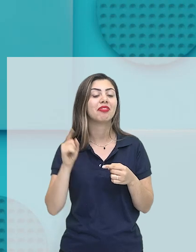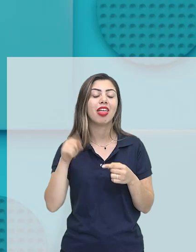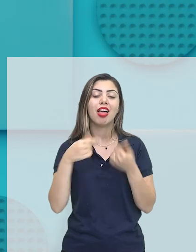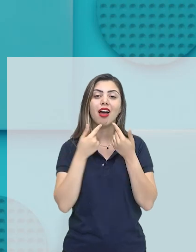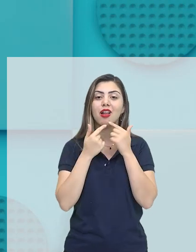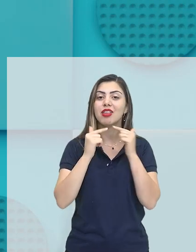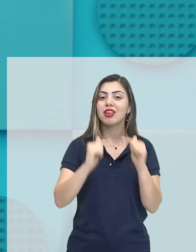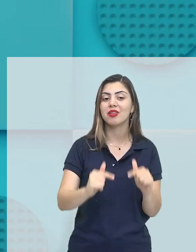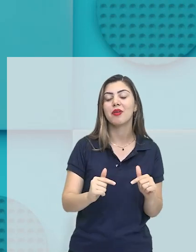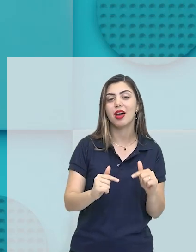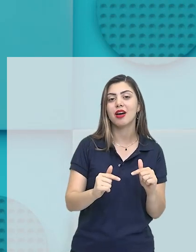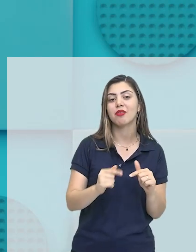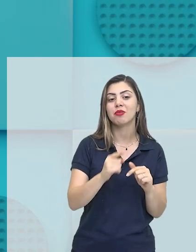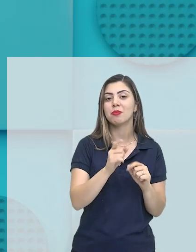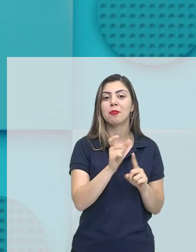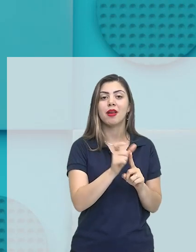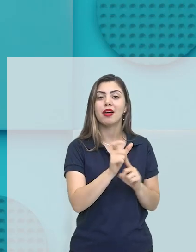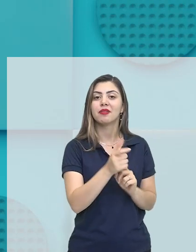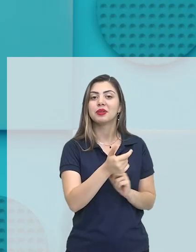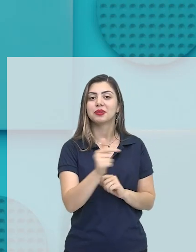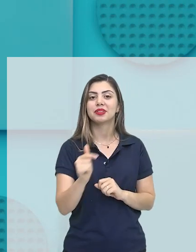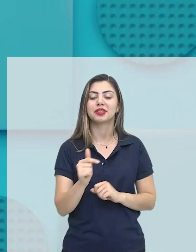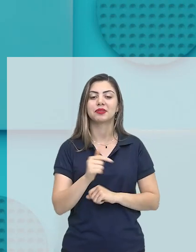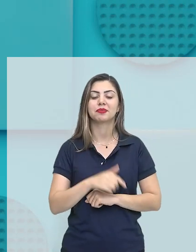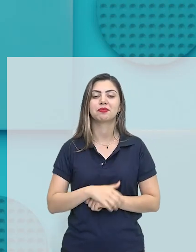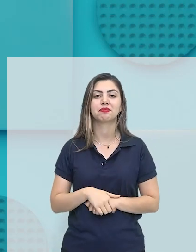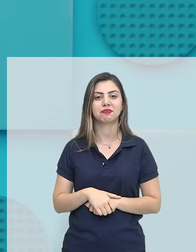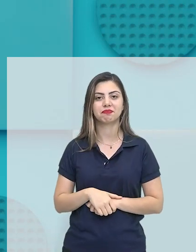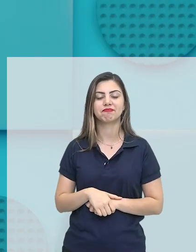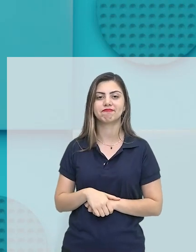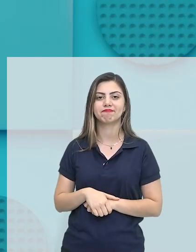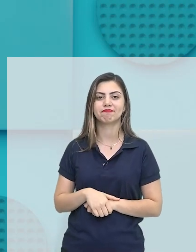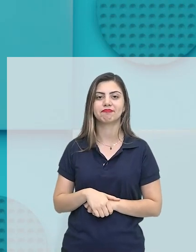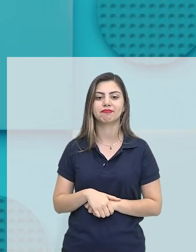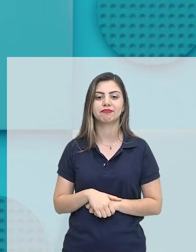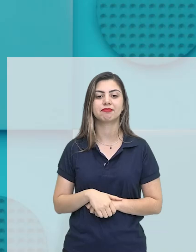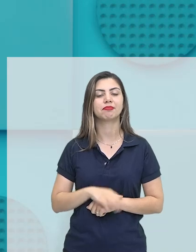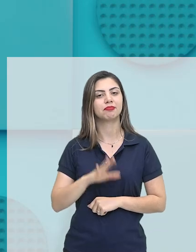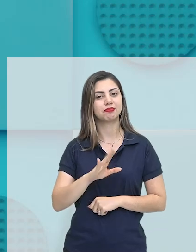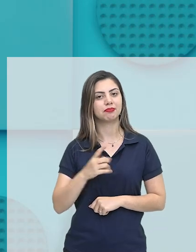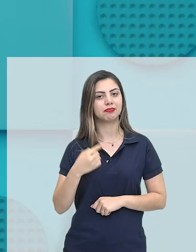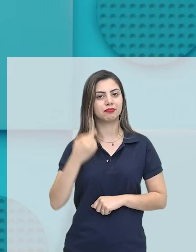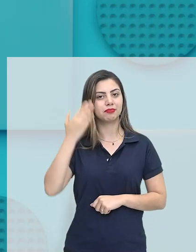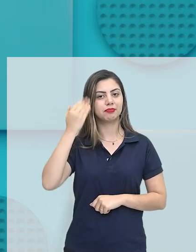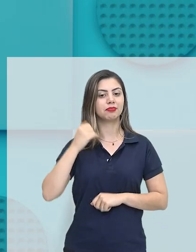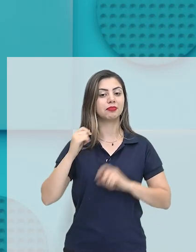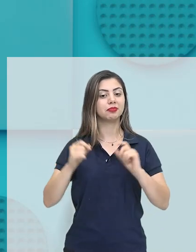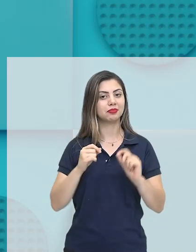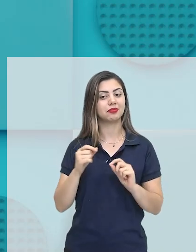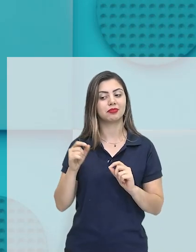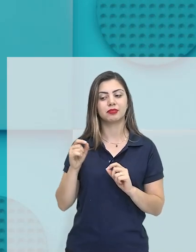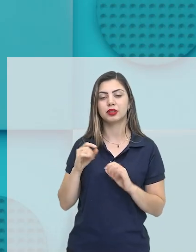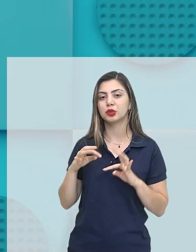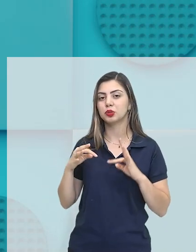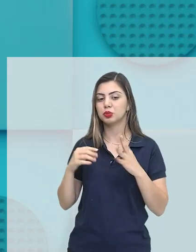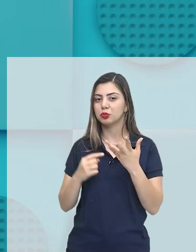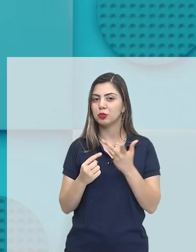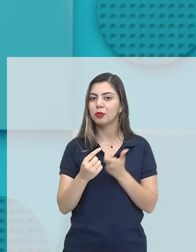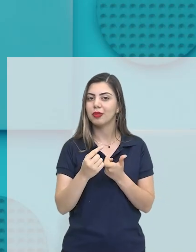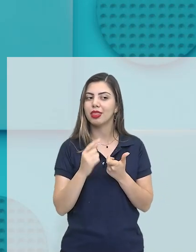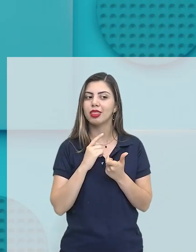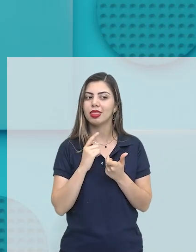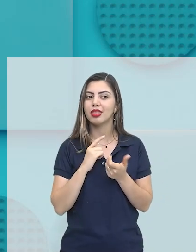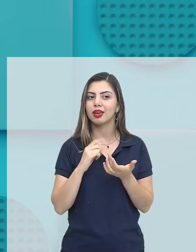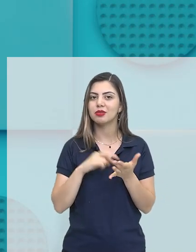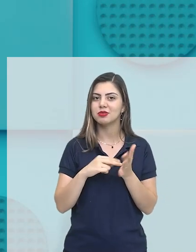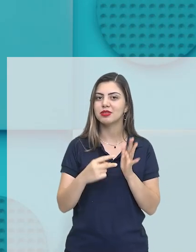Uma linguagem não verbal. E aí, claro, todas elas estão o quê? Comunicando algo, alguma